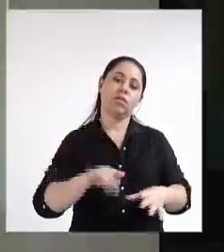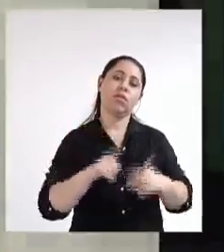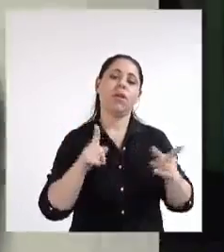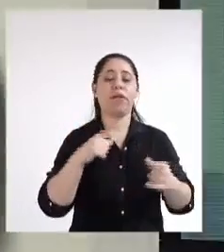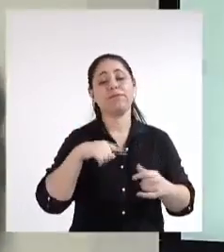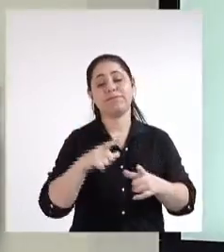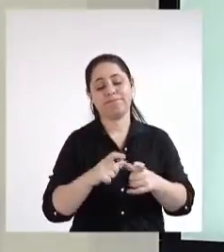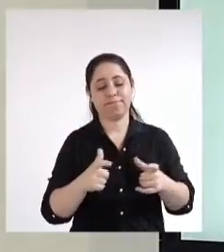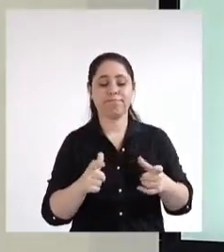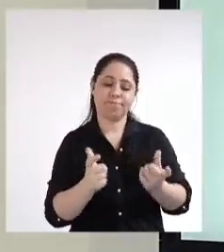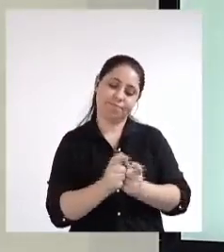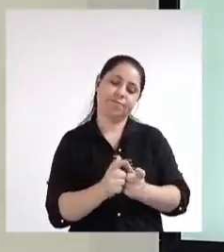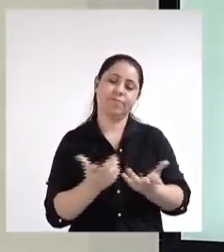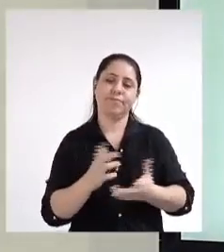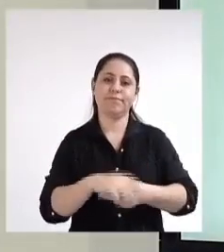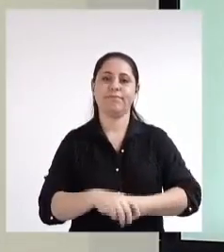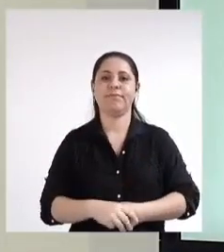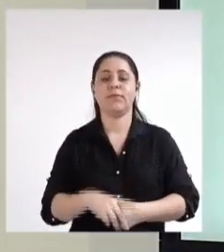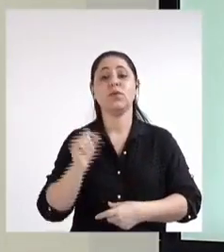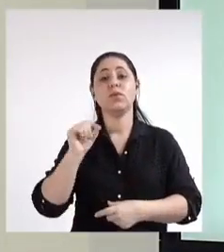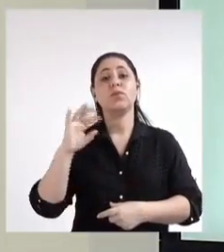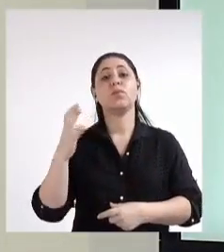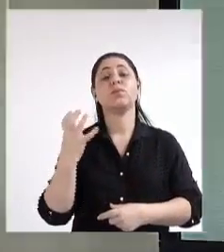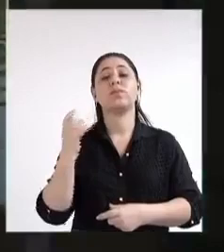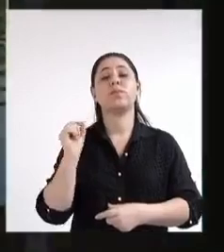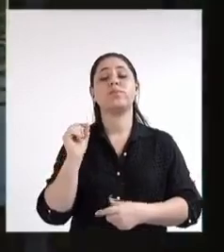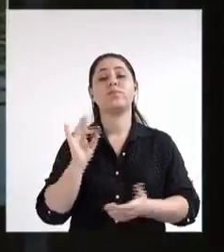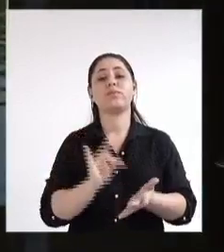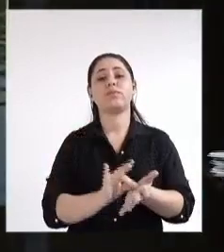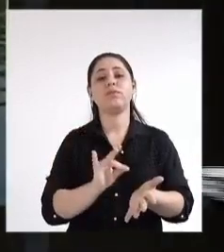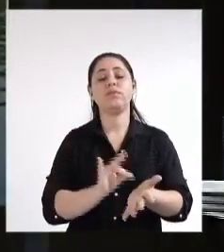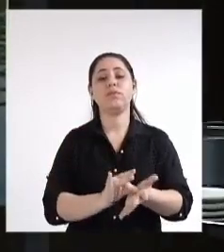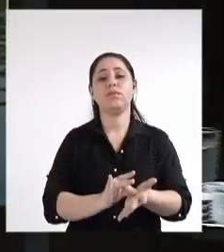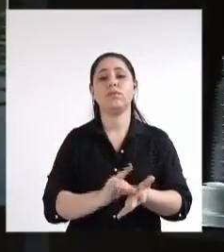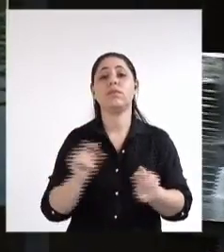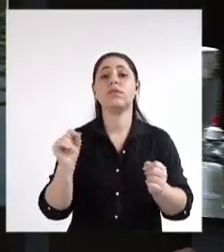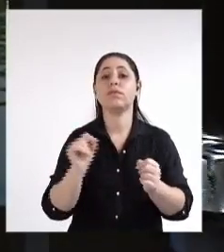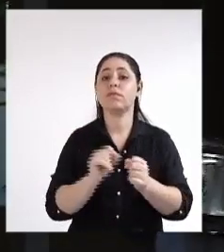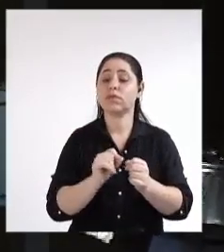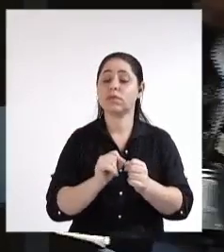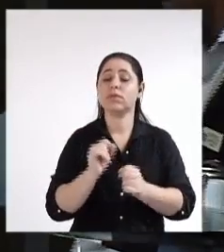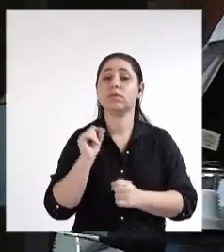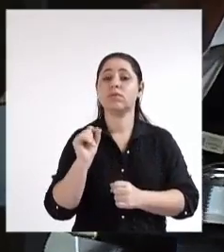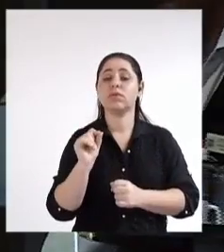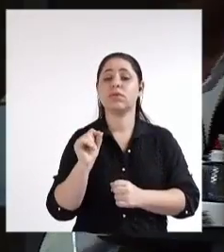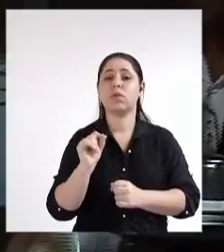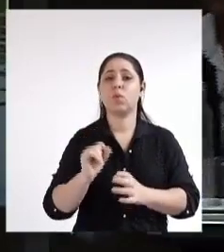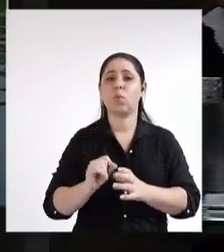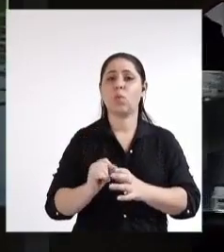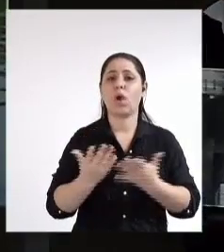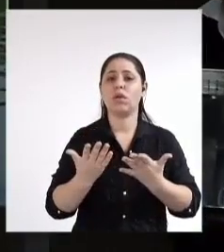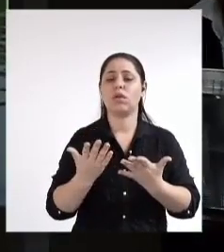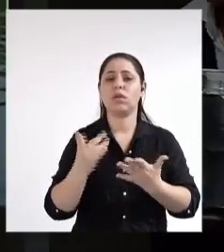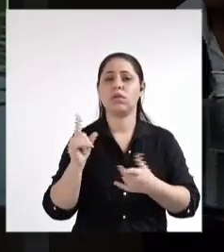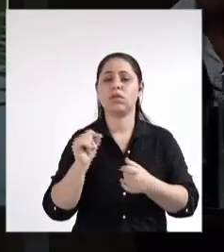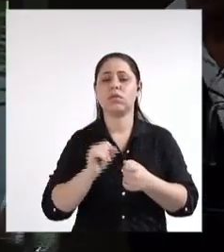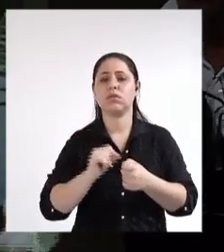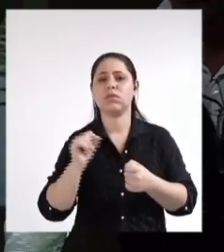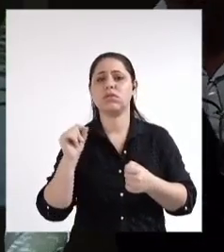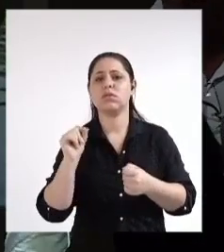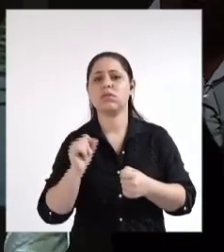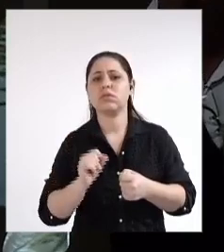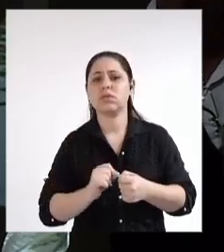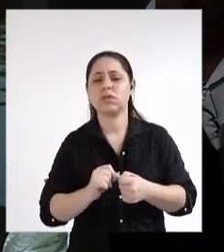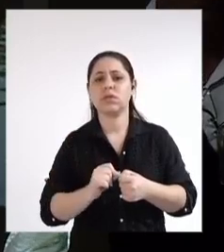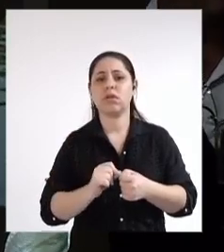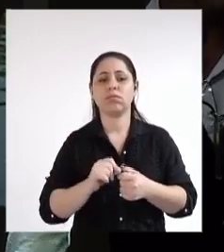é então o que acontece é nós fizemos isso e quando nós iríamos fazer a